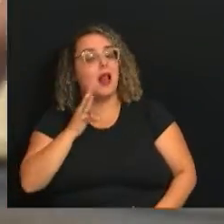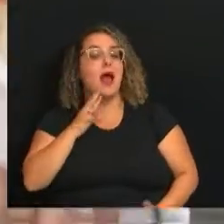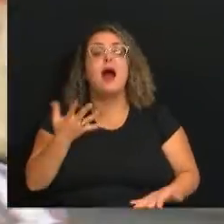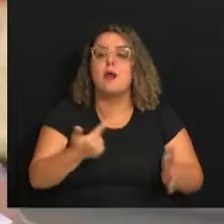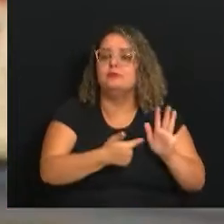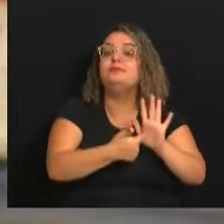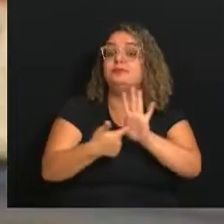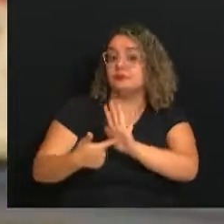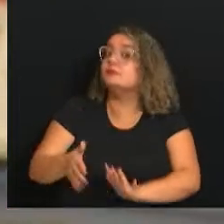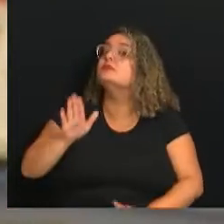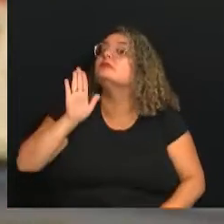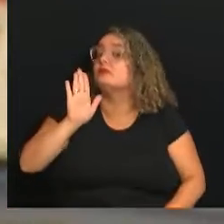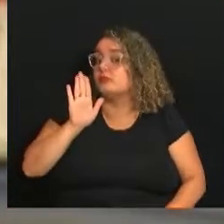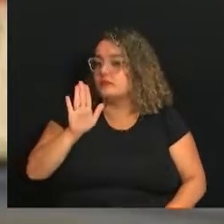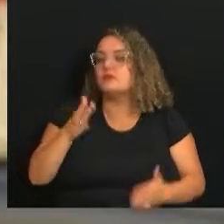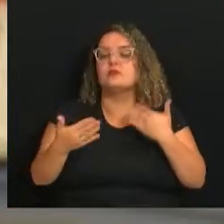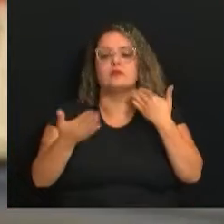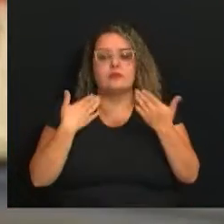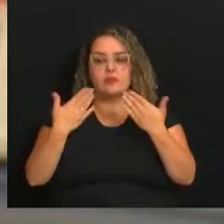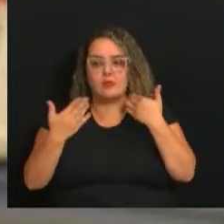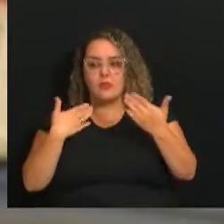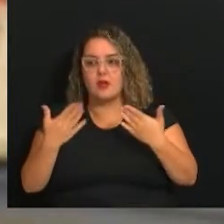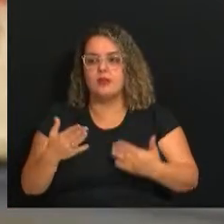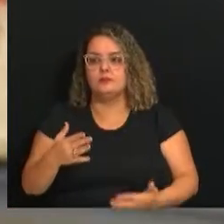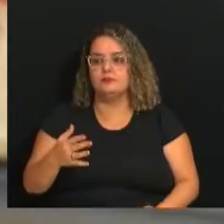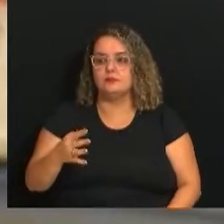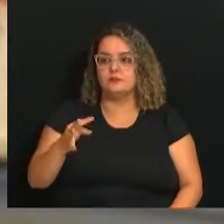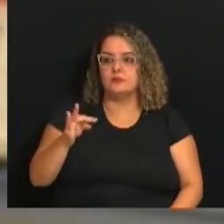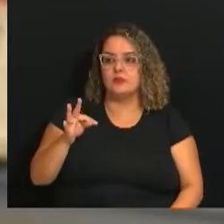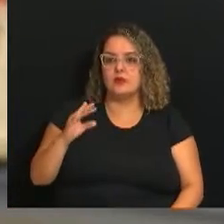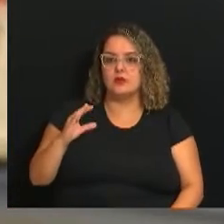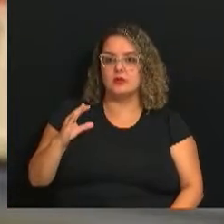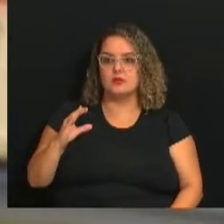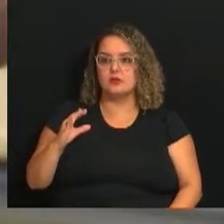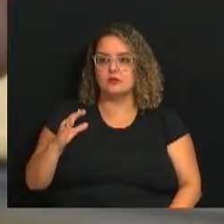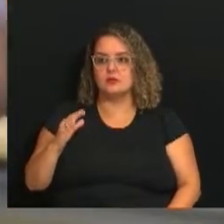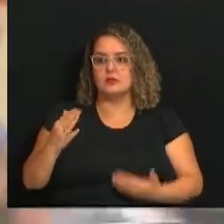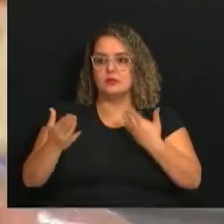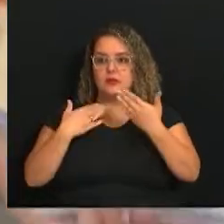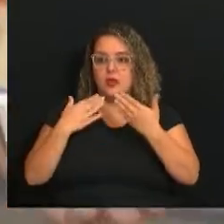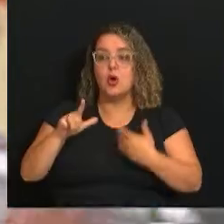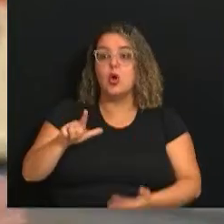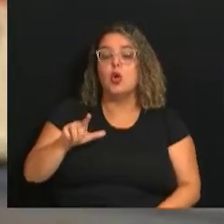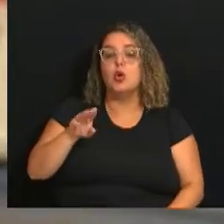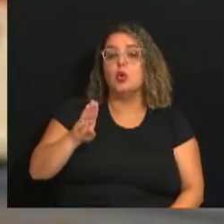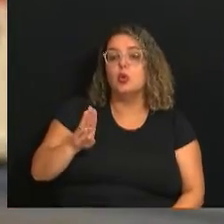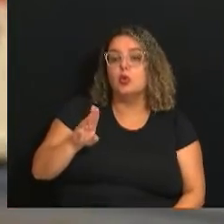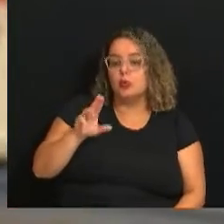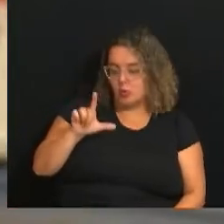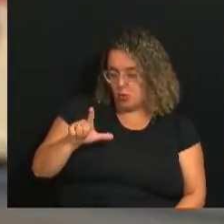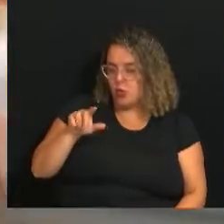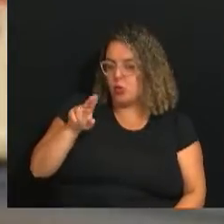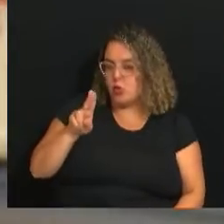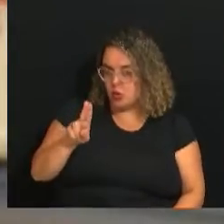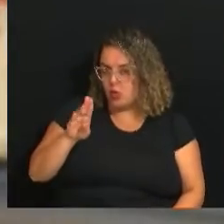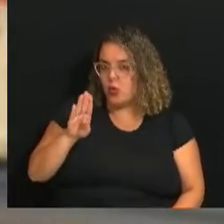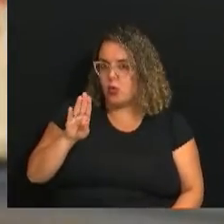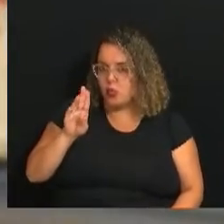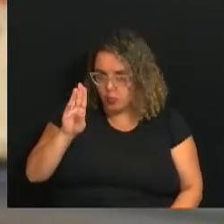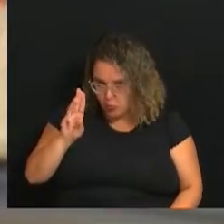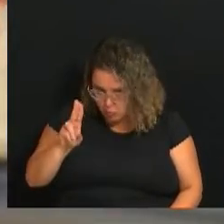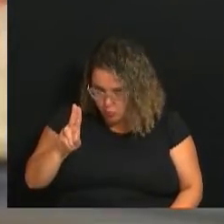Pois é, boa tarde para você, Gabriel Castro, boa tarde para todo mundo, é isso mesmo, a exposição, olha só, tá rolando aqui, como você disse, das 9 horas